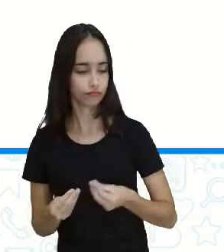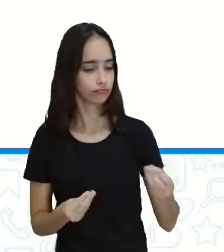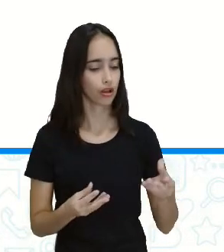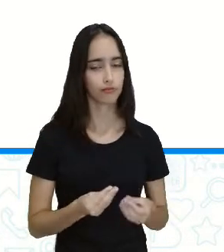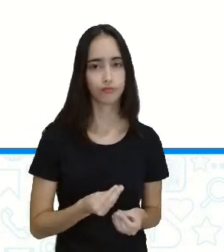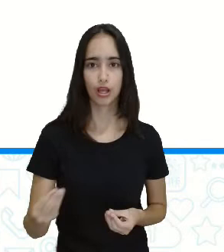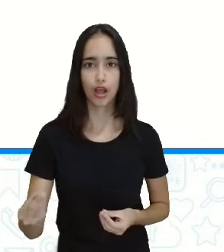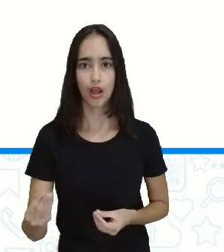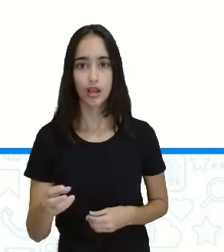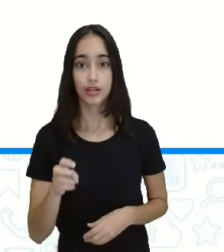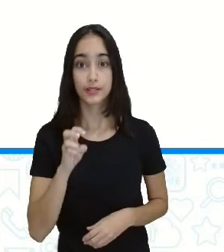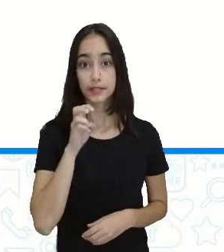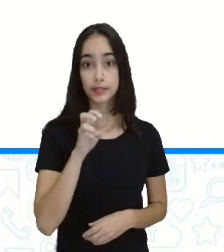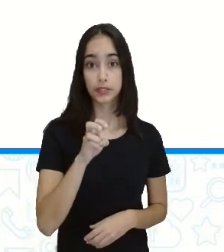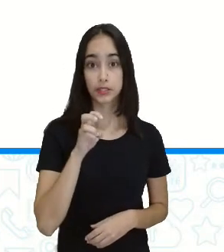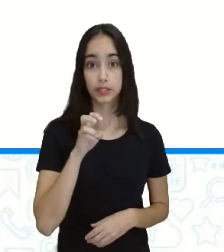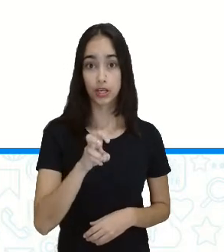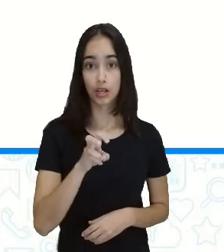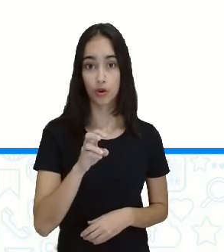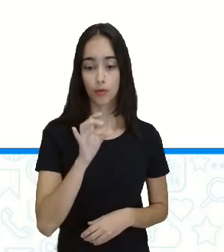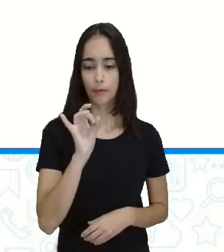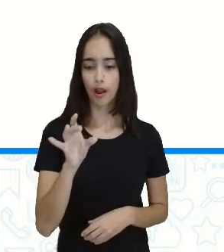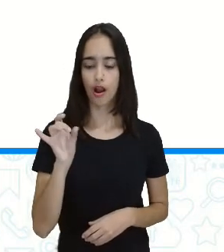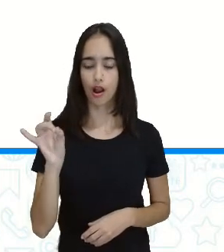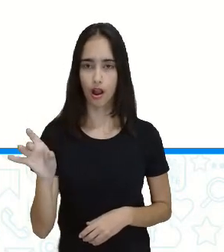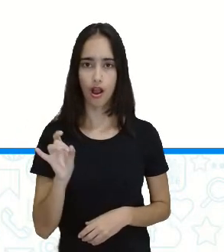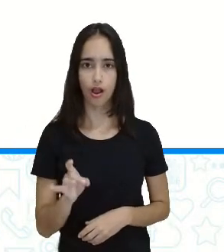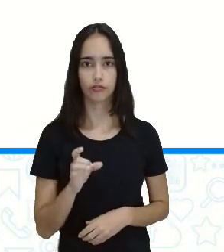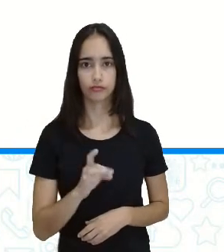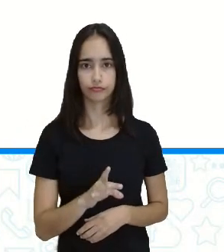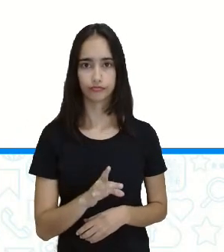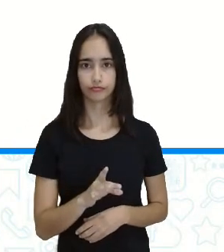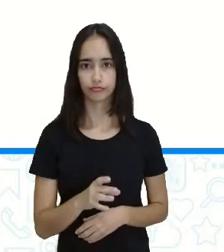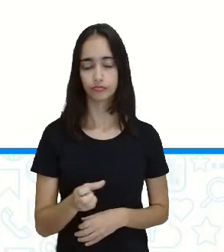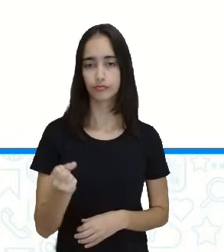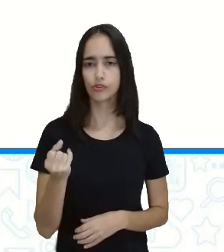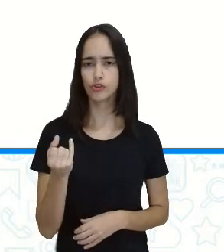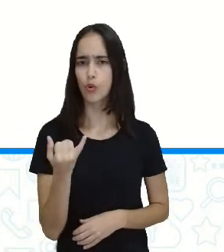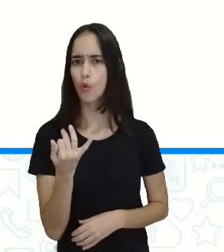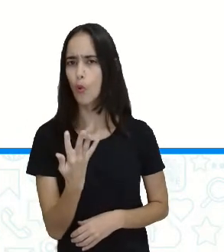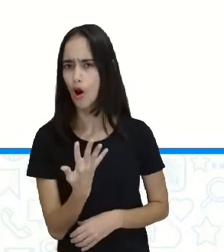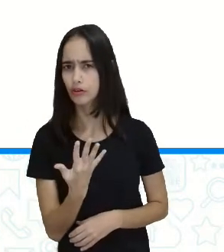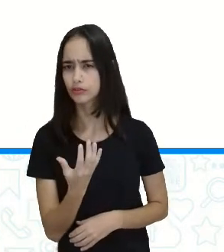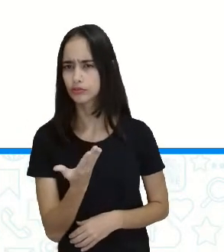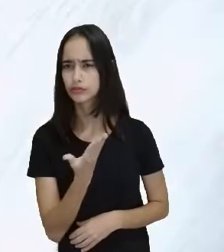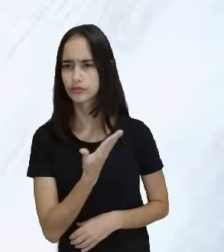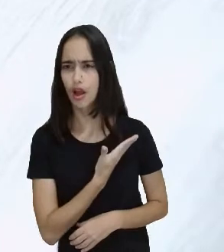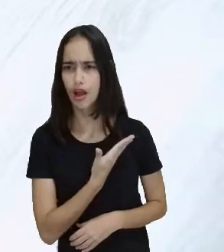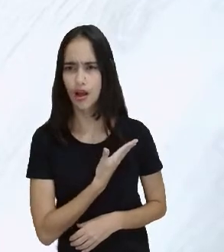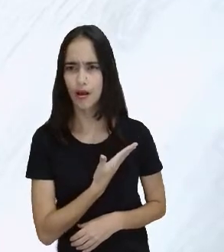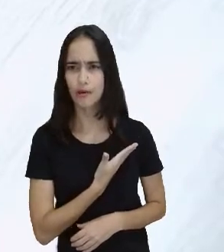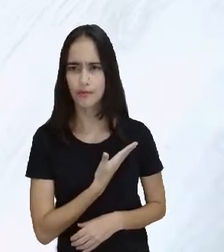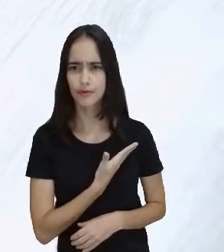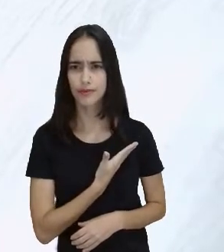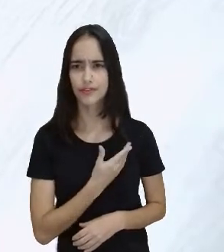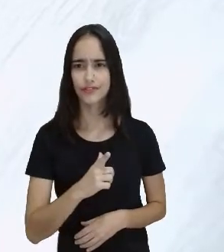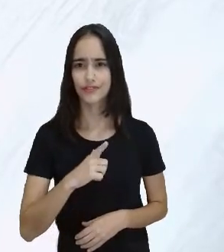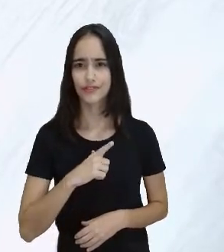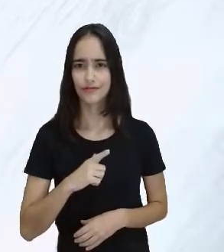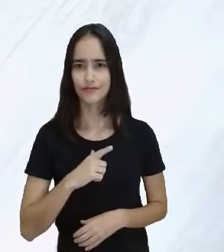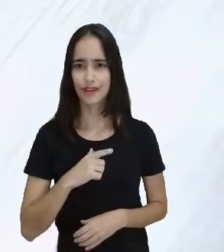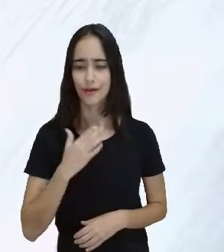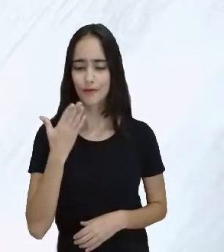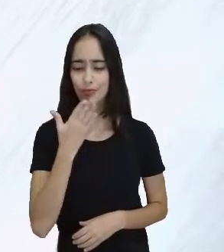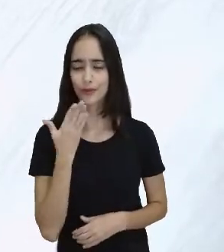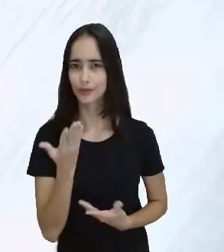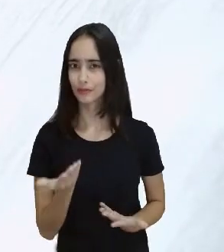bombons para cada. Olha que maravilha. Quantos amigos receberão os bombons? Então, eu tenho 20